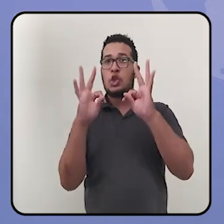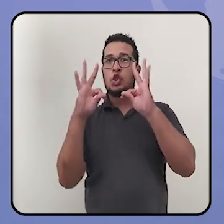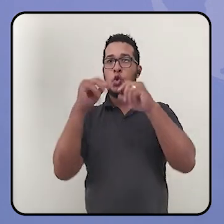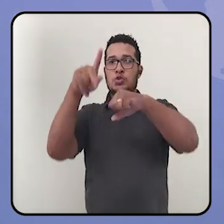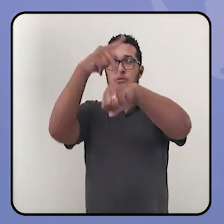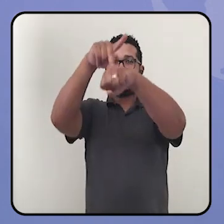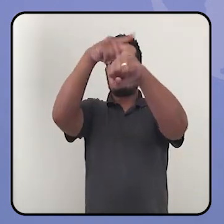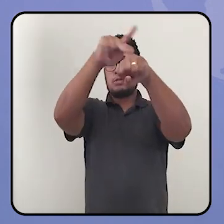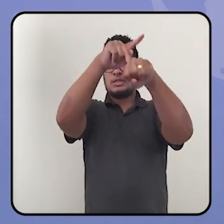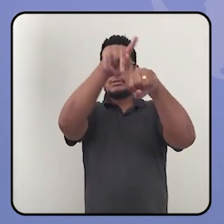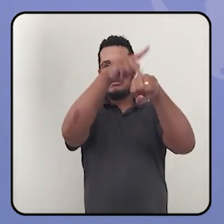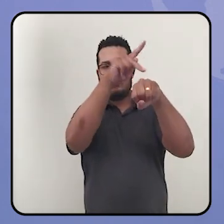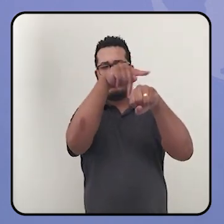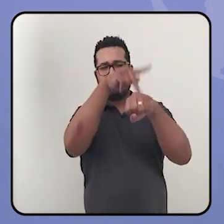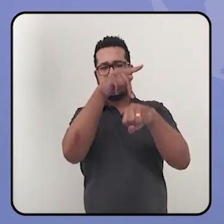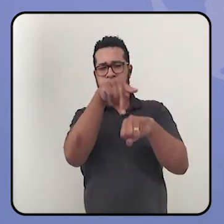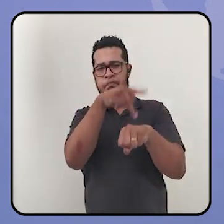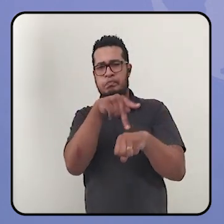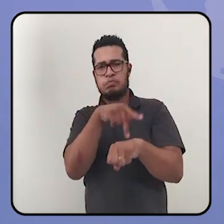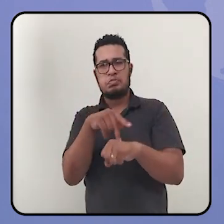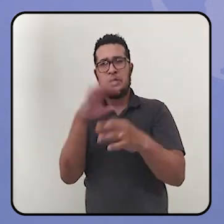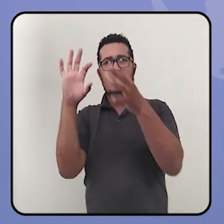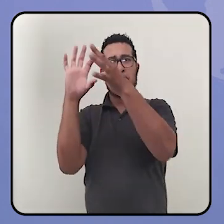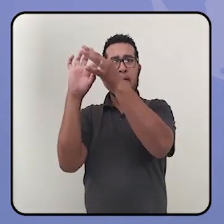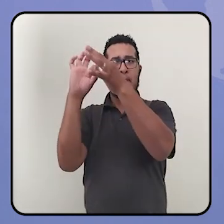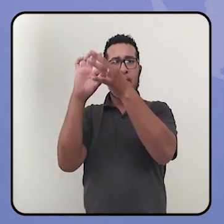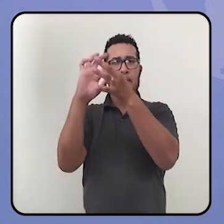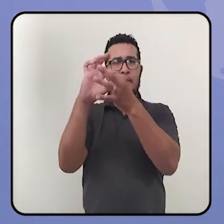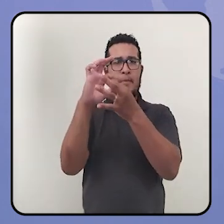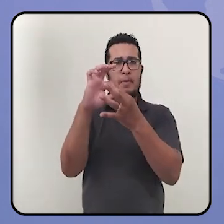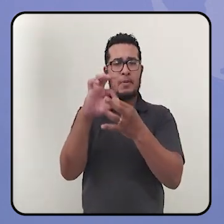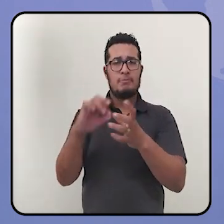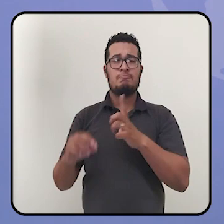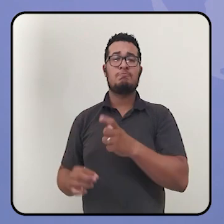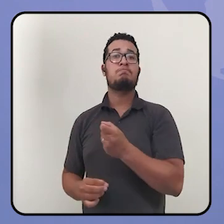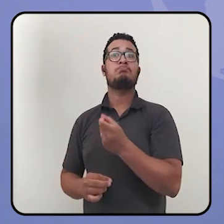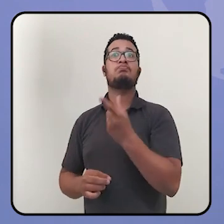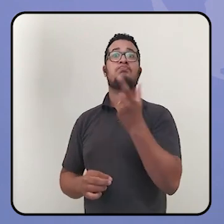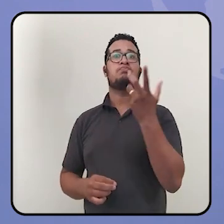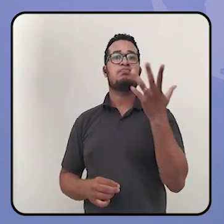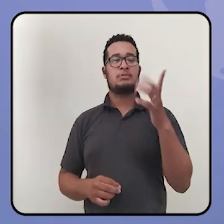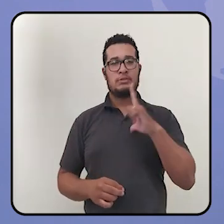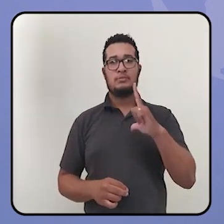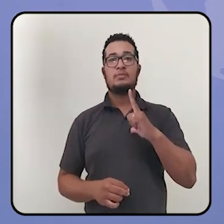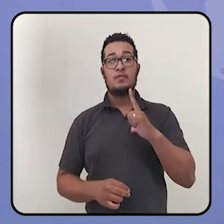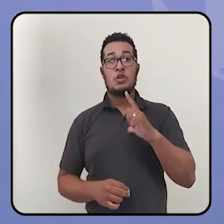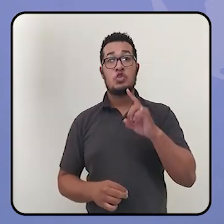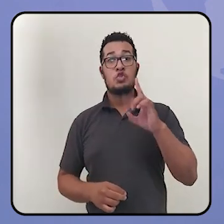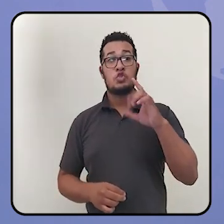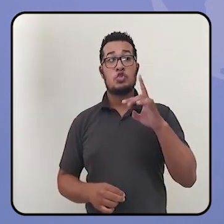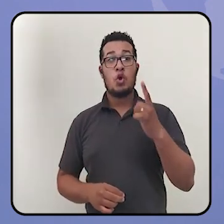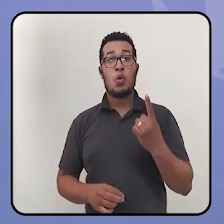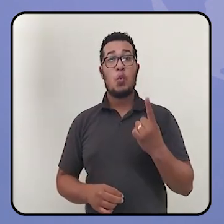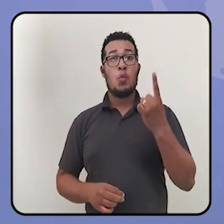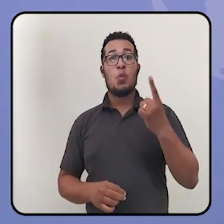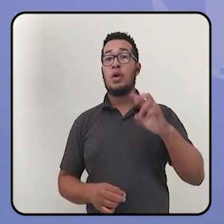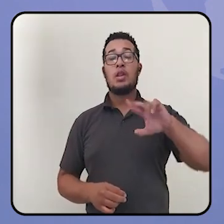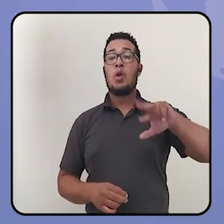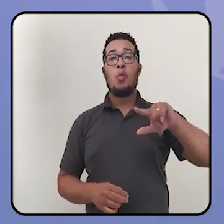organização social. Nós temos inclusive em Vitória, temos em Aracruz, temos em Linhares, temos em várias regiões do nosso estado,